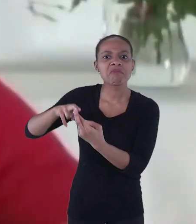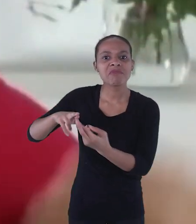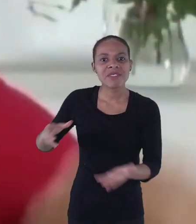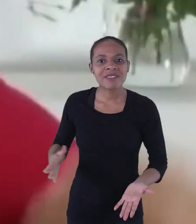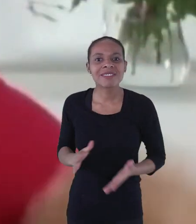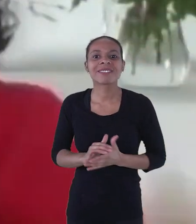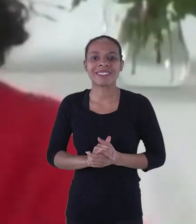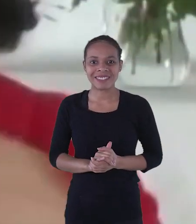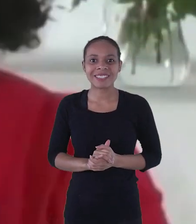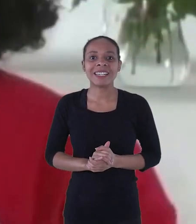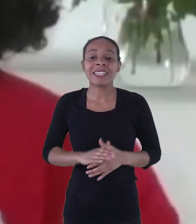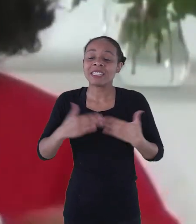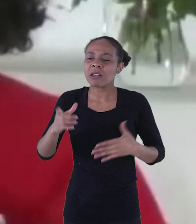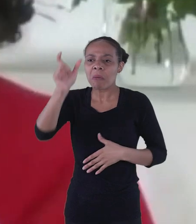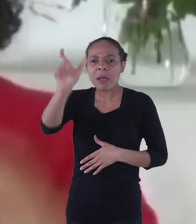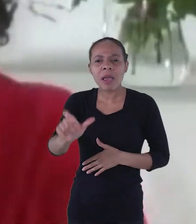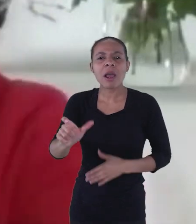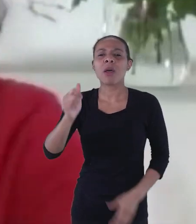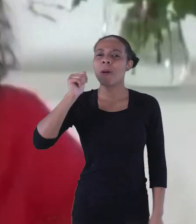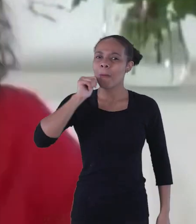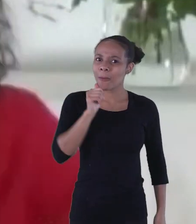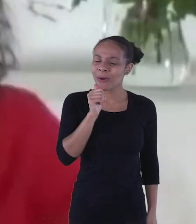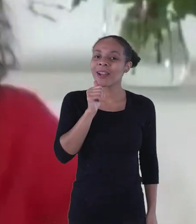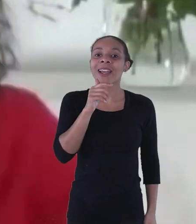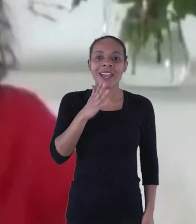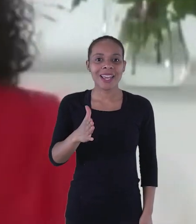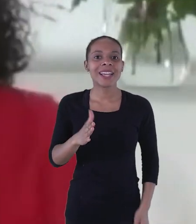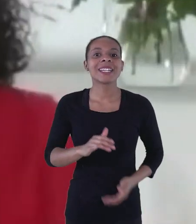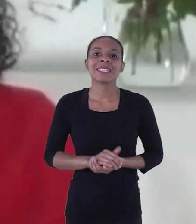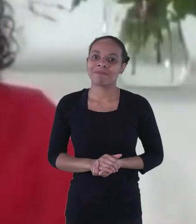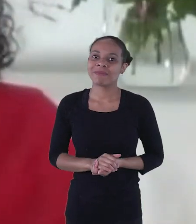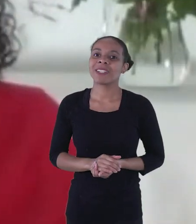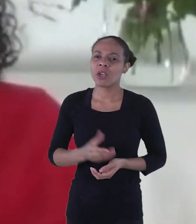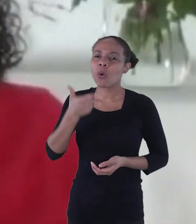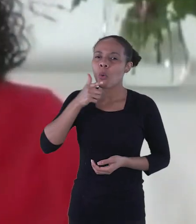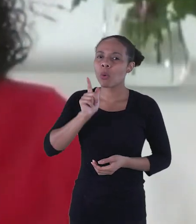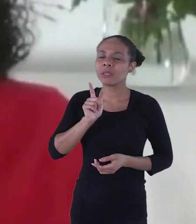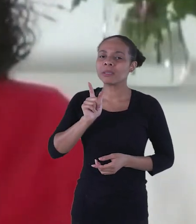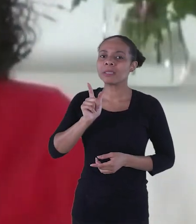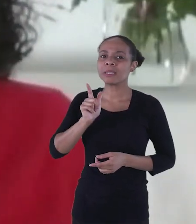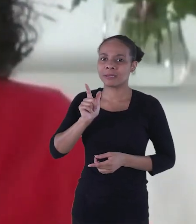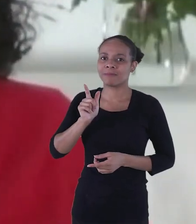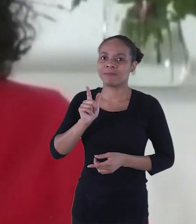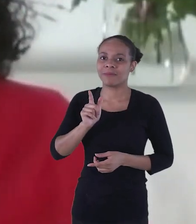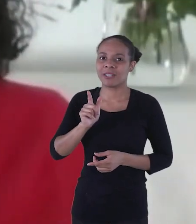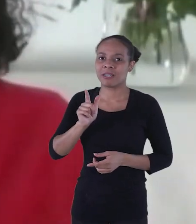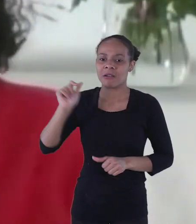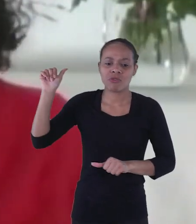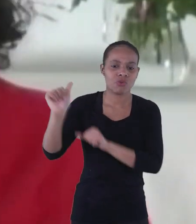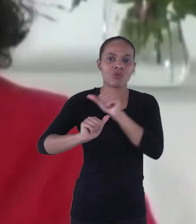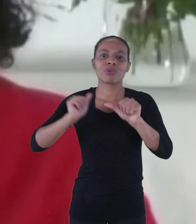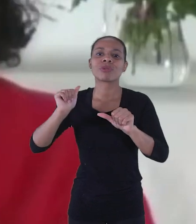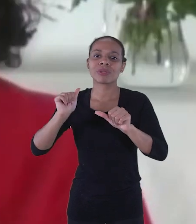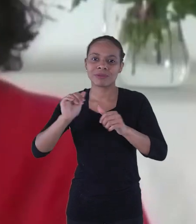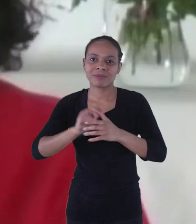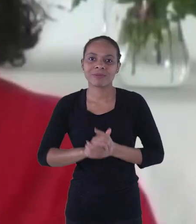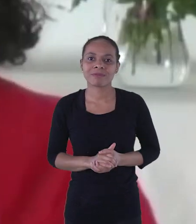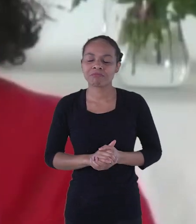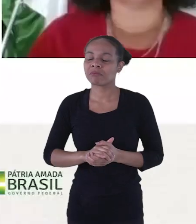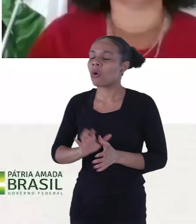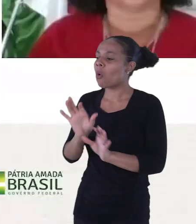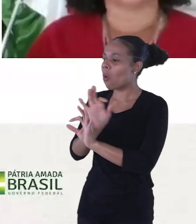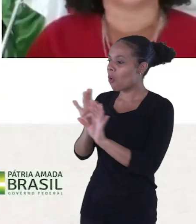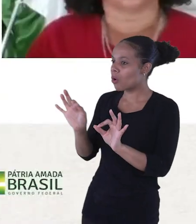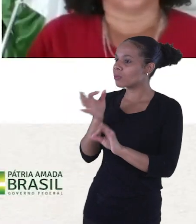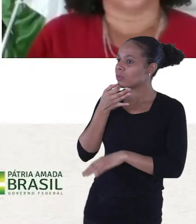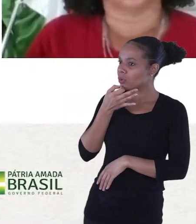em que ele vive. Carolina foi uma mulher que vestiu a calça enquanto andava. Ótima sugestão aí para esse nome aí, até porque